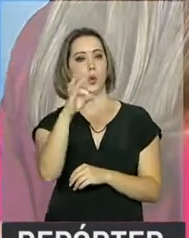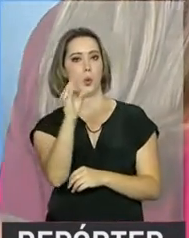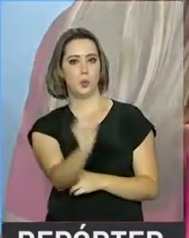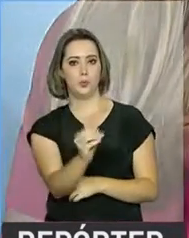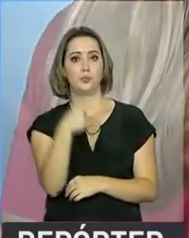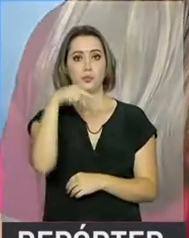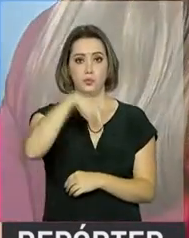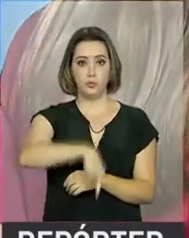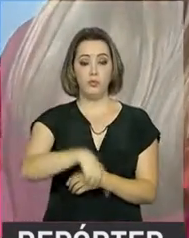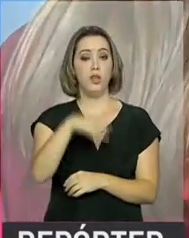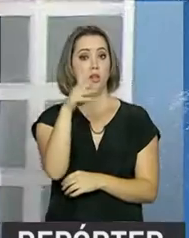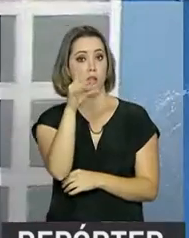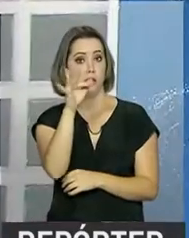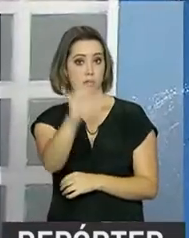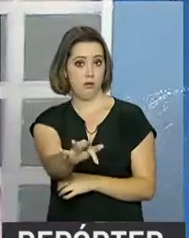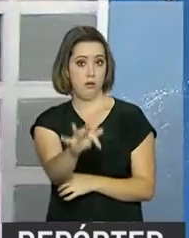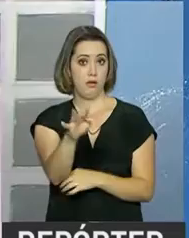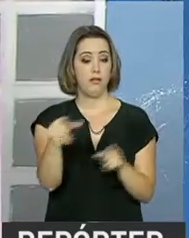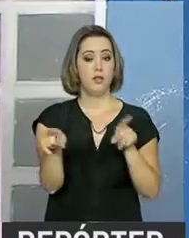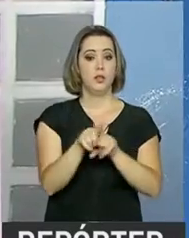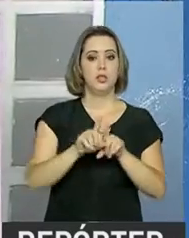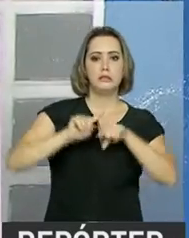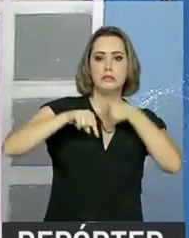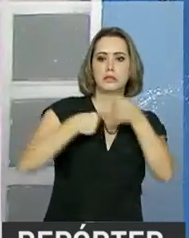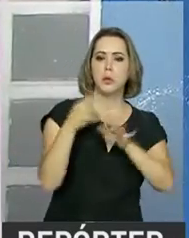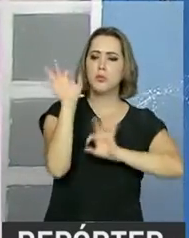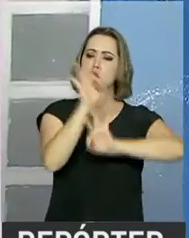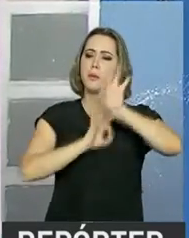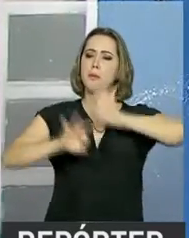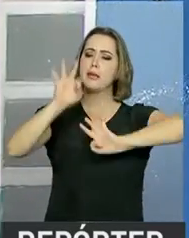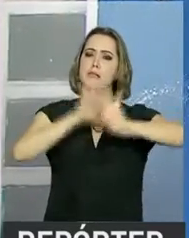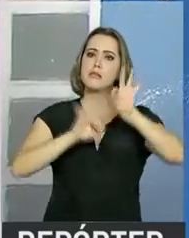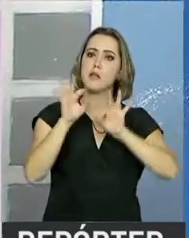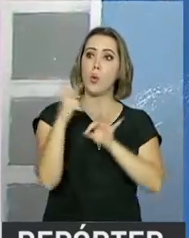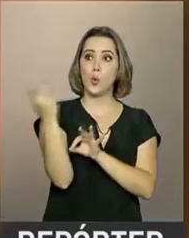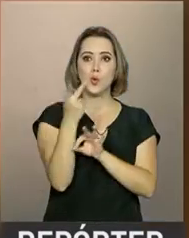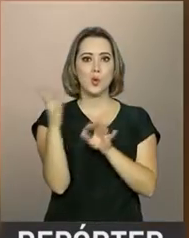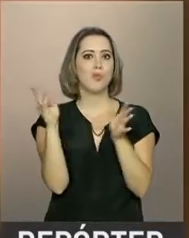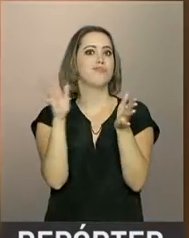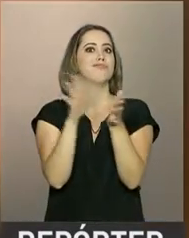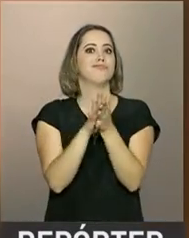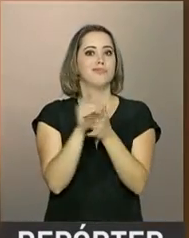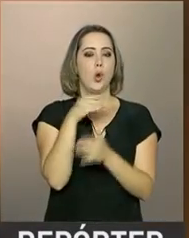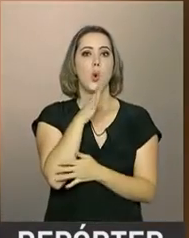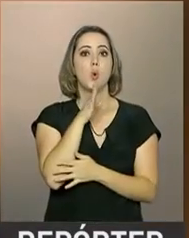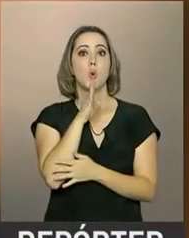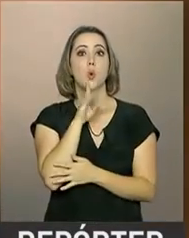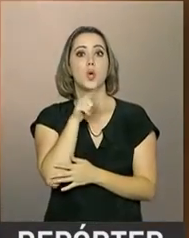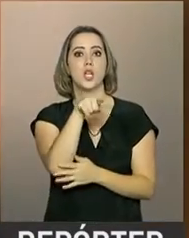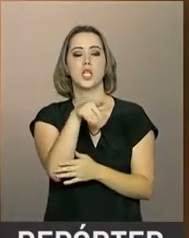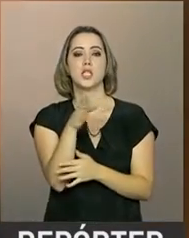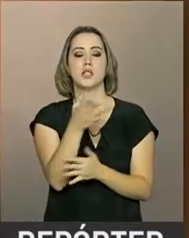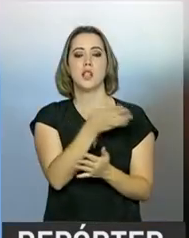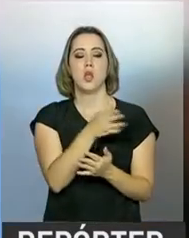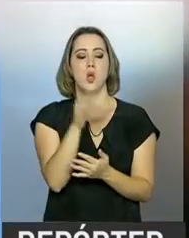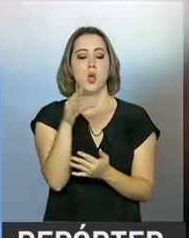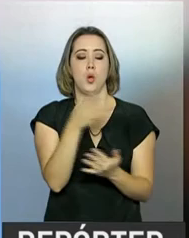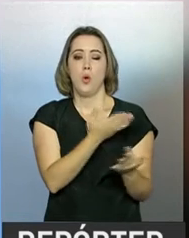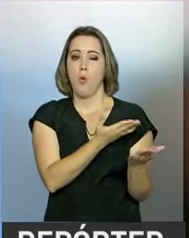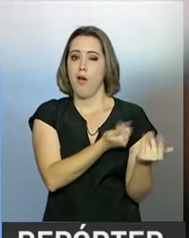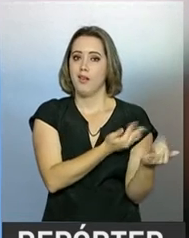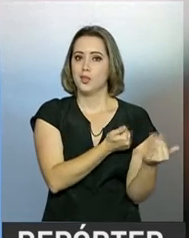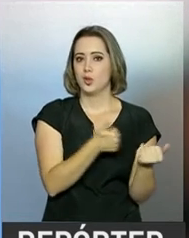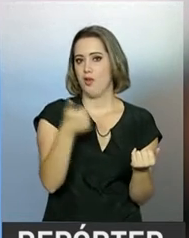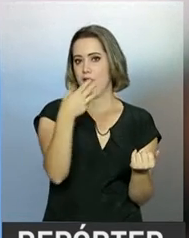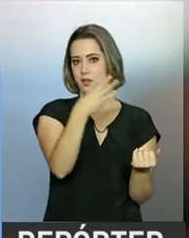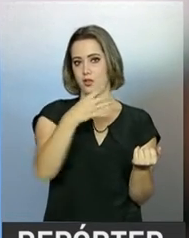no ano passado após um período de preparação o casal conheceu a adolescente de 13 anos e desde então os dois